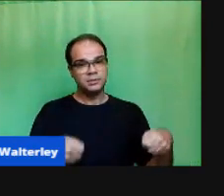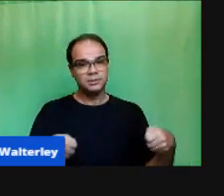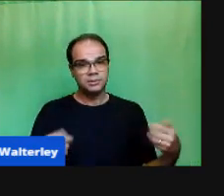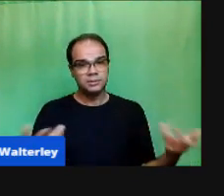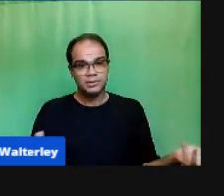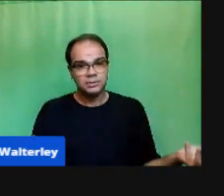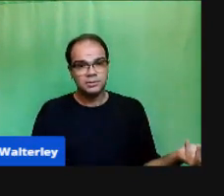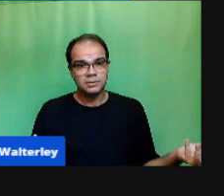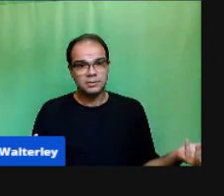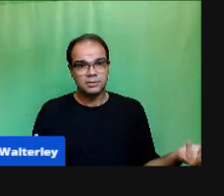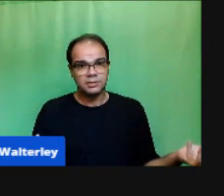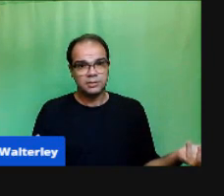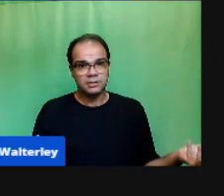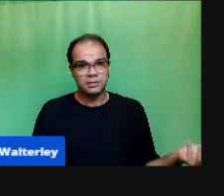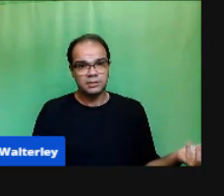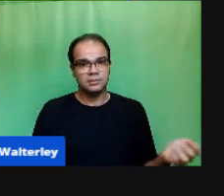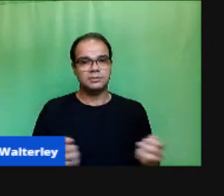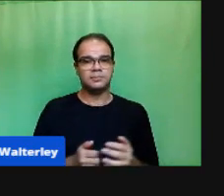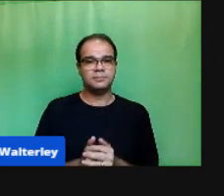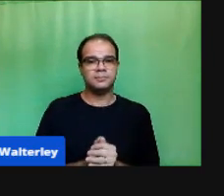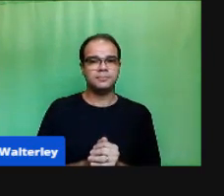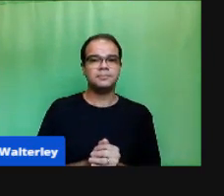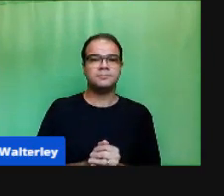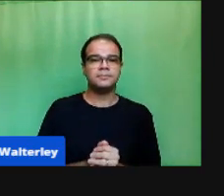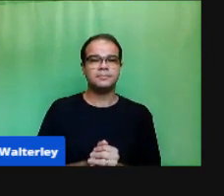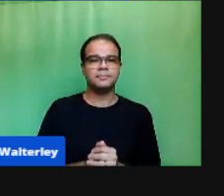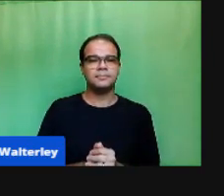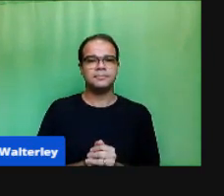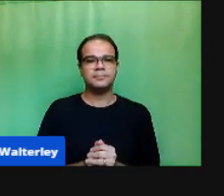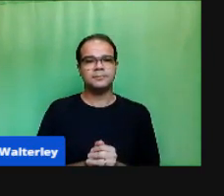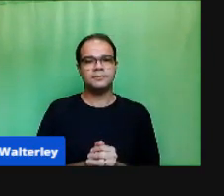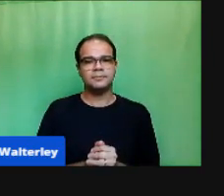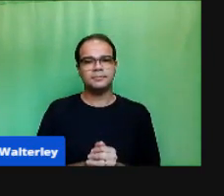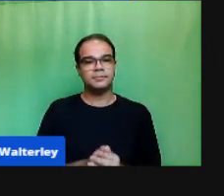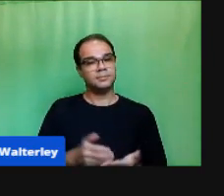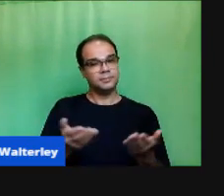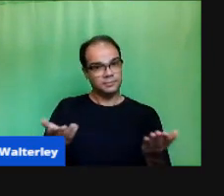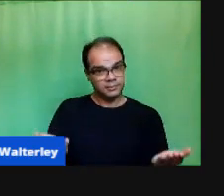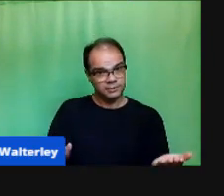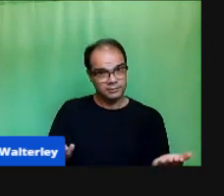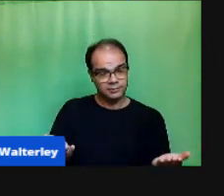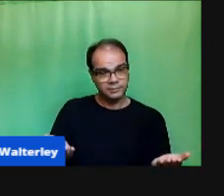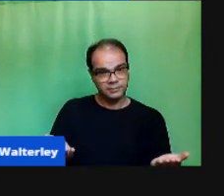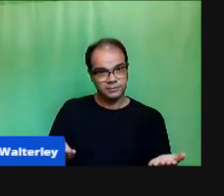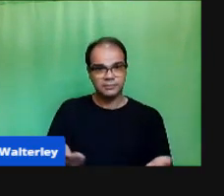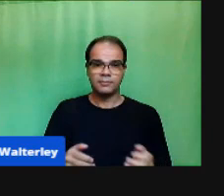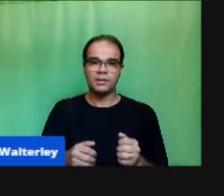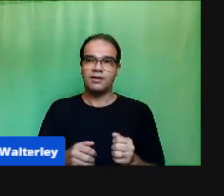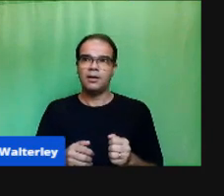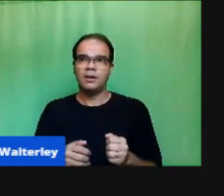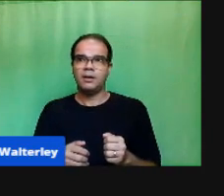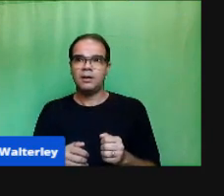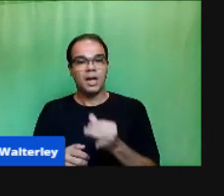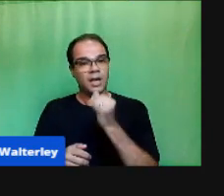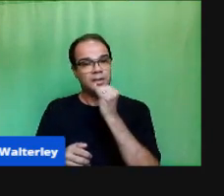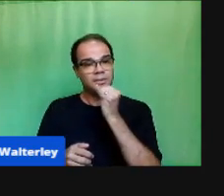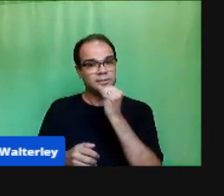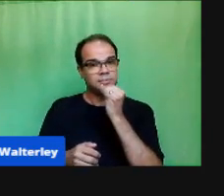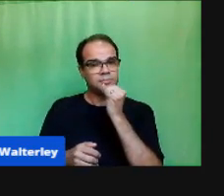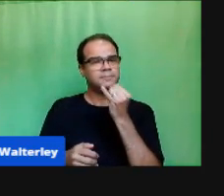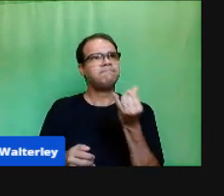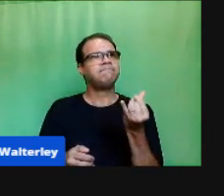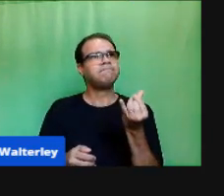alfabetização das crianças podem ser realizadas com a ajuda de seus familiares, como escrever listas